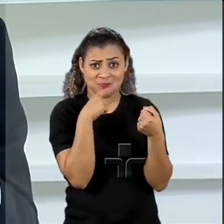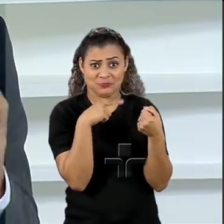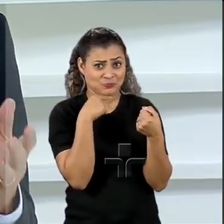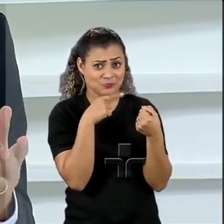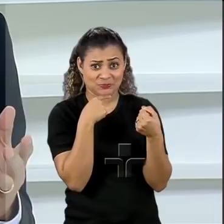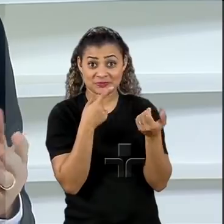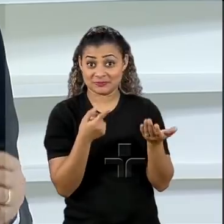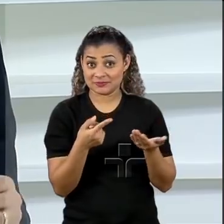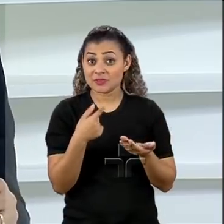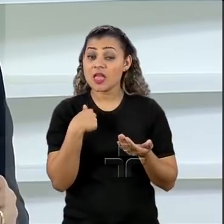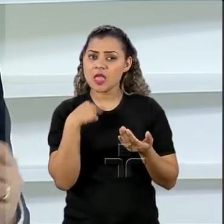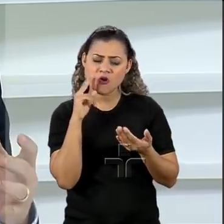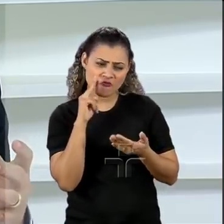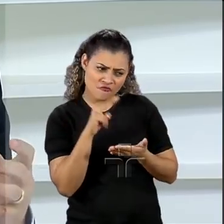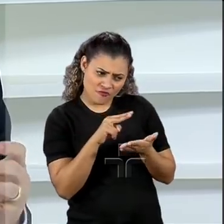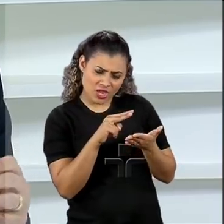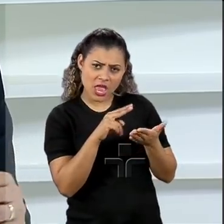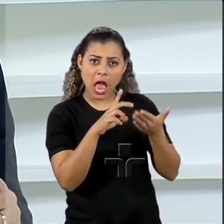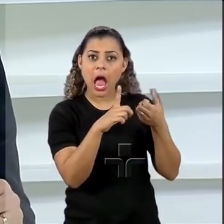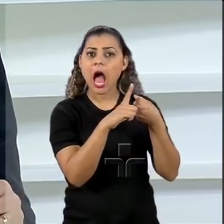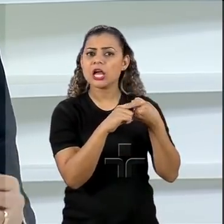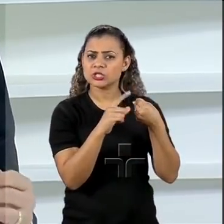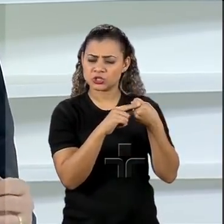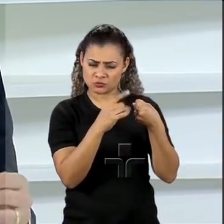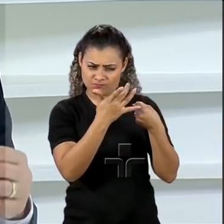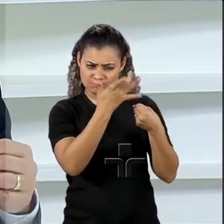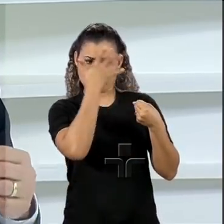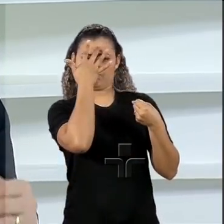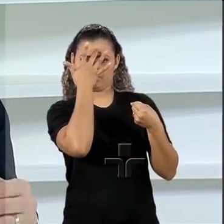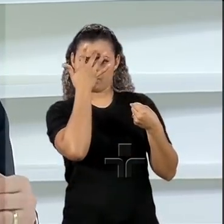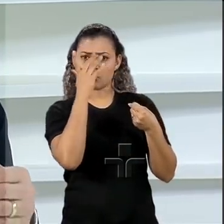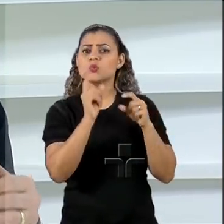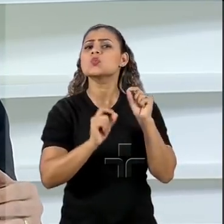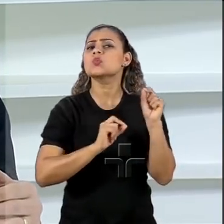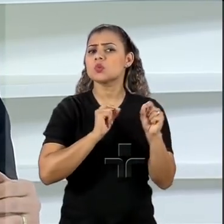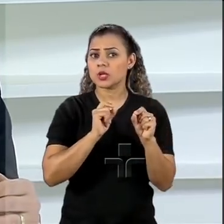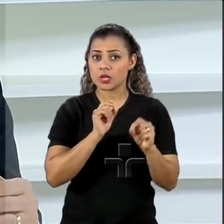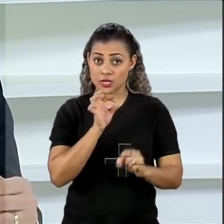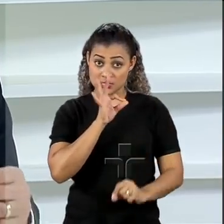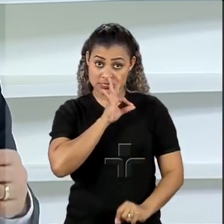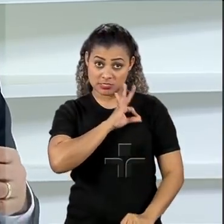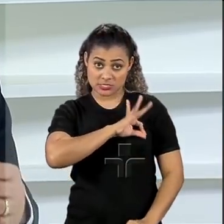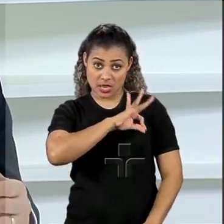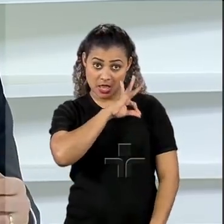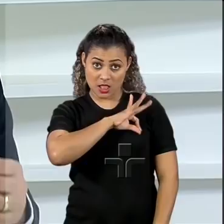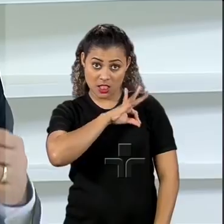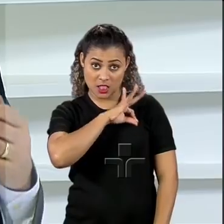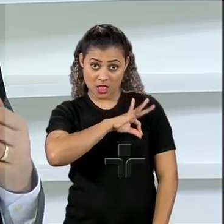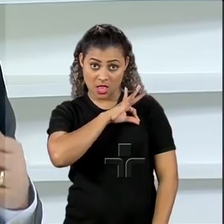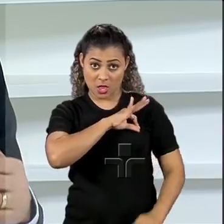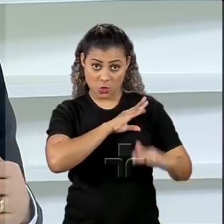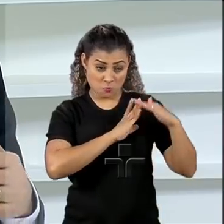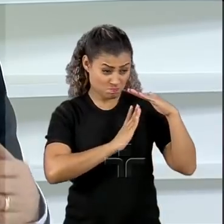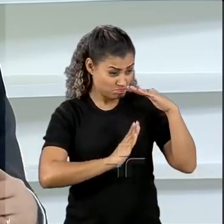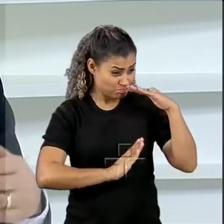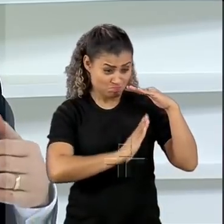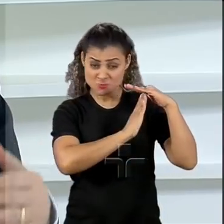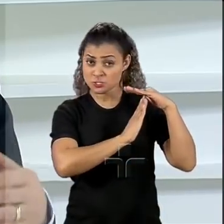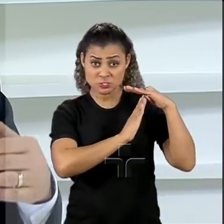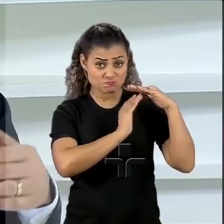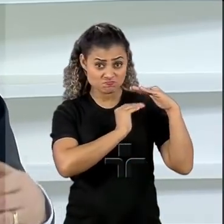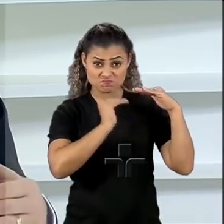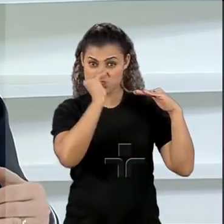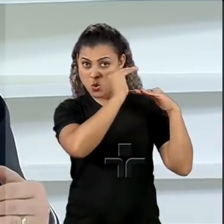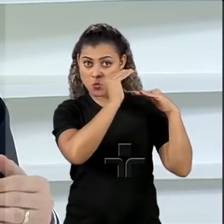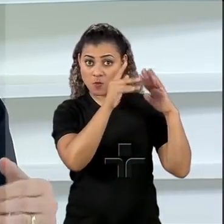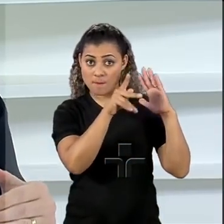que eu guardei bem, que ele diz que o maior salário do governo federal,